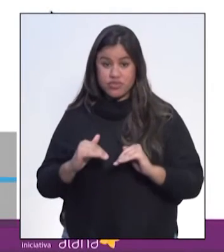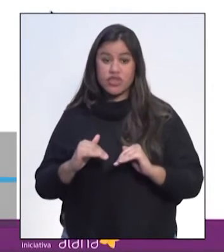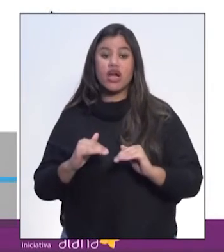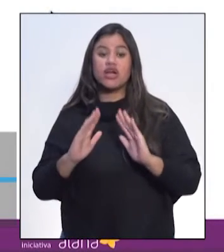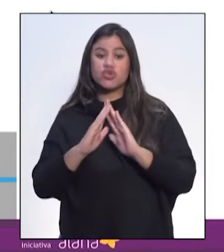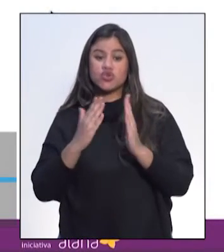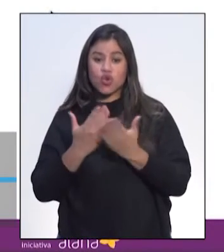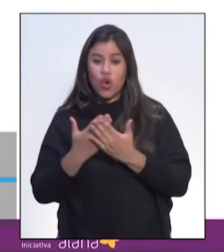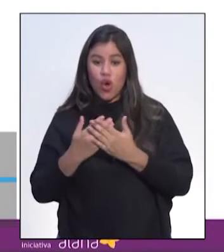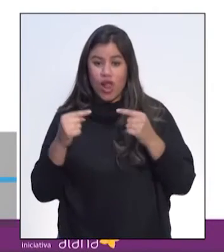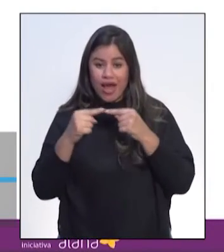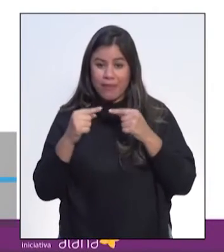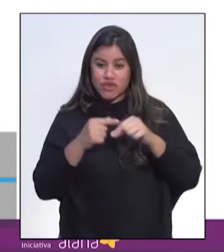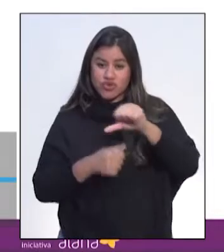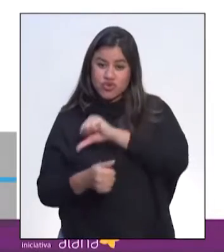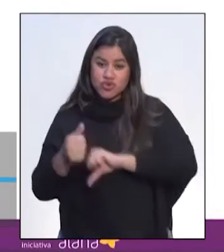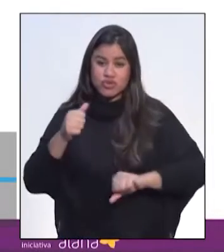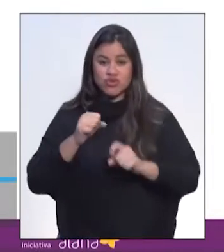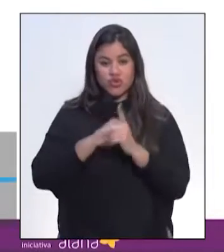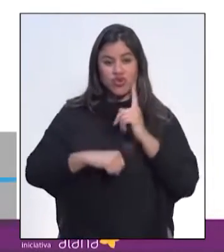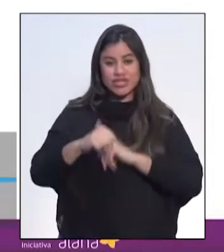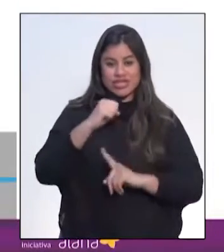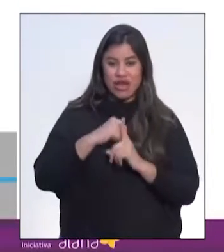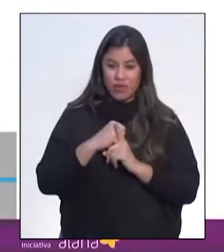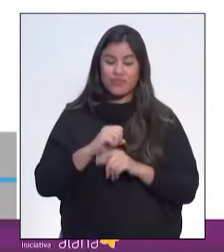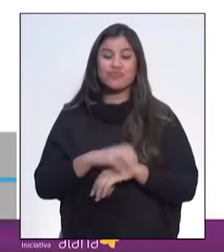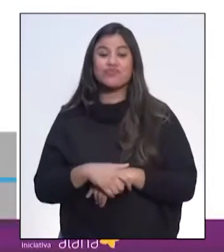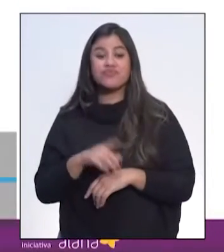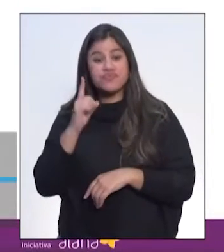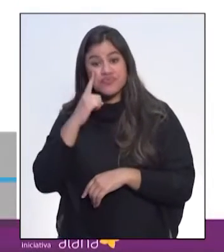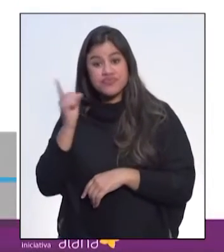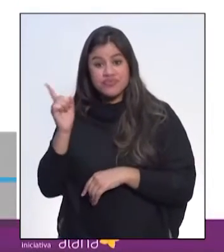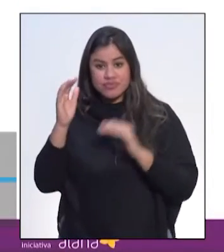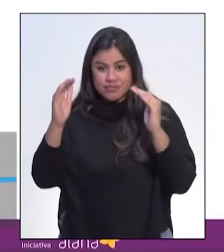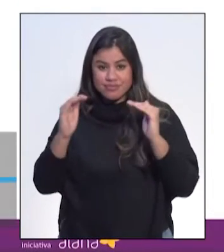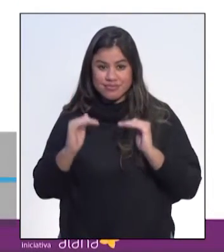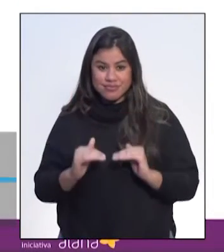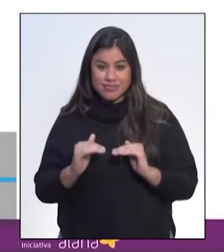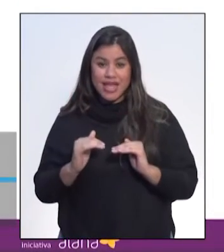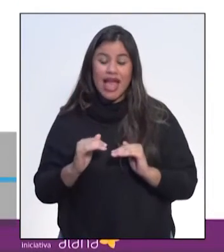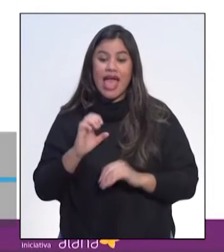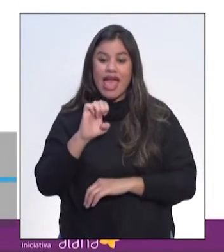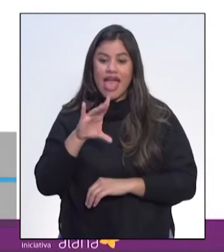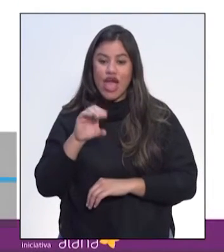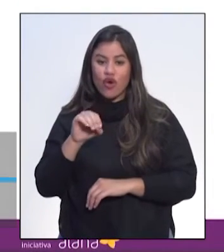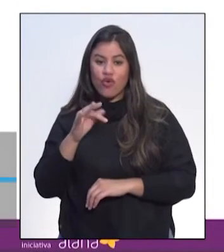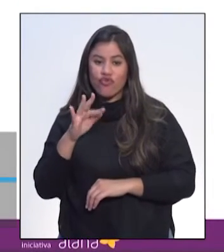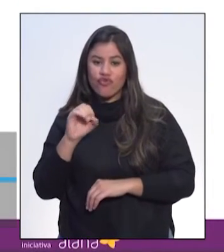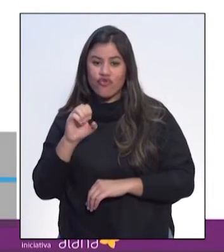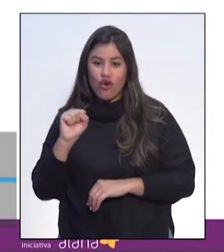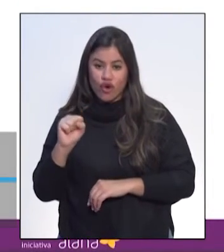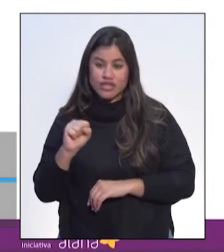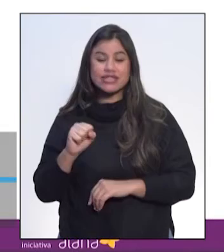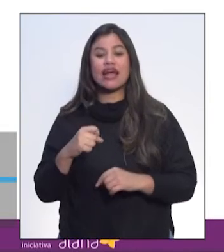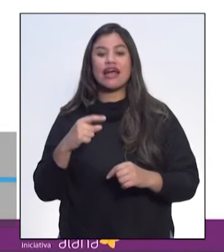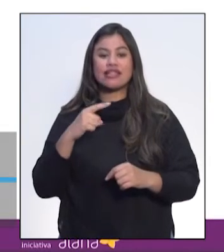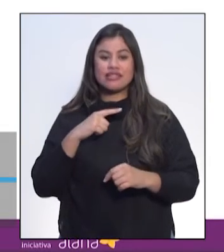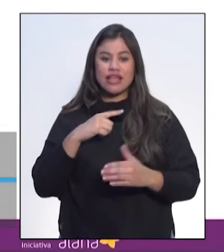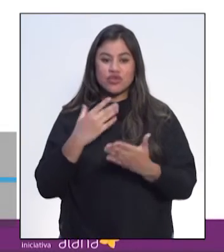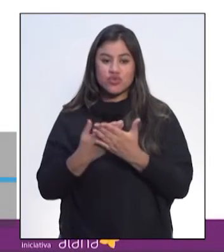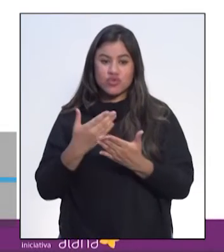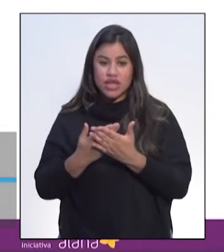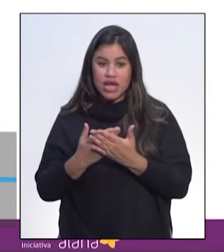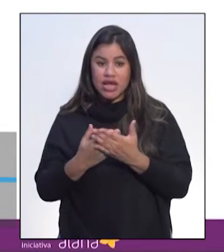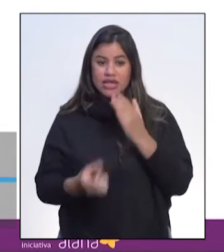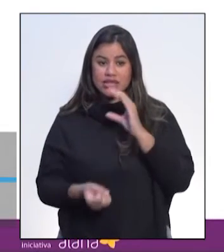da escola como espaço de transformação social. Nesse outro, chamado Ecofossa, os estudantes de Beberibe, no Ceará, criaram